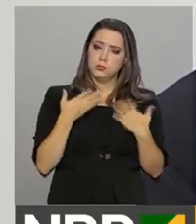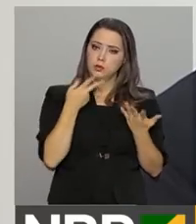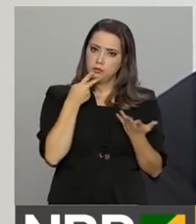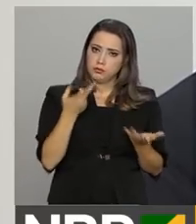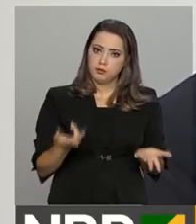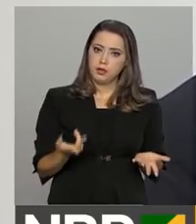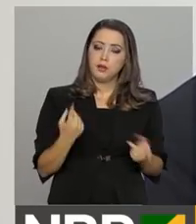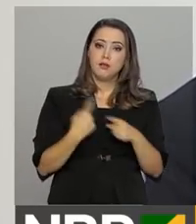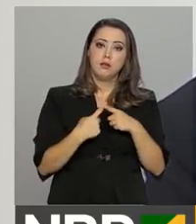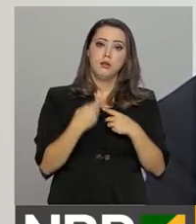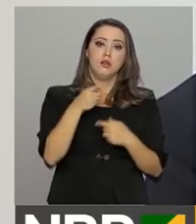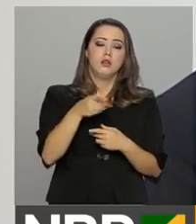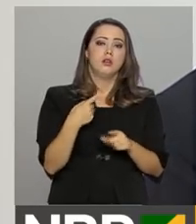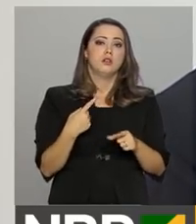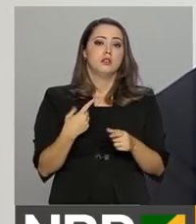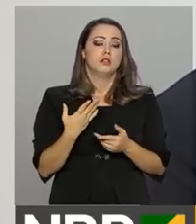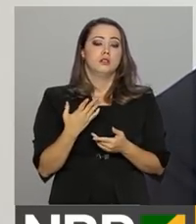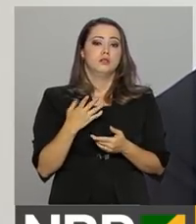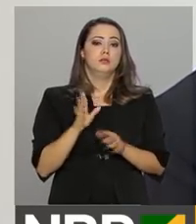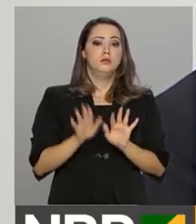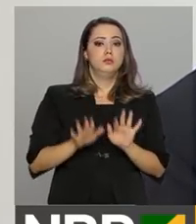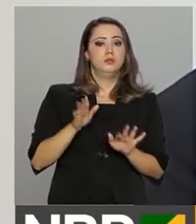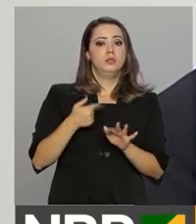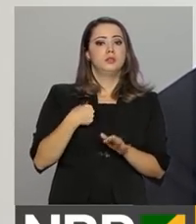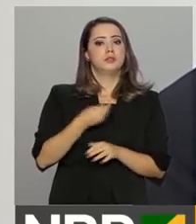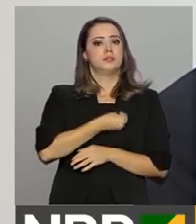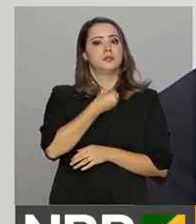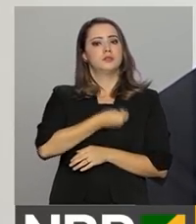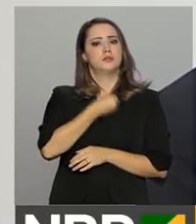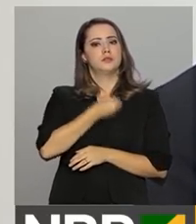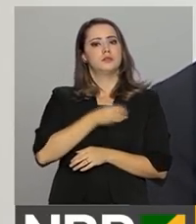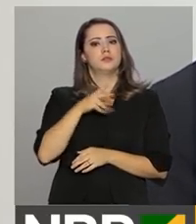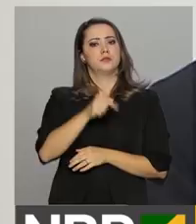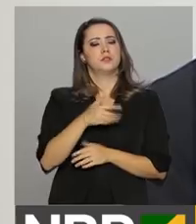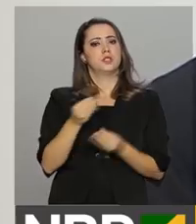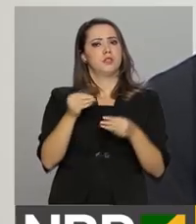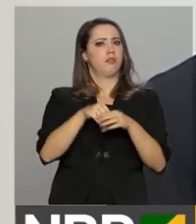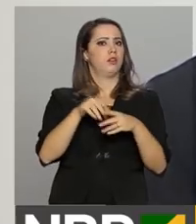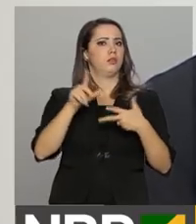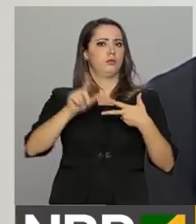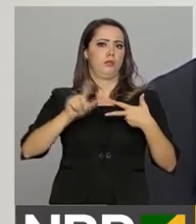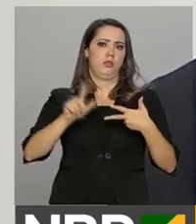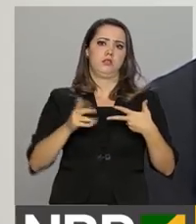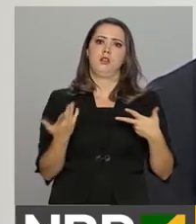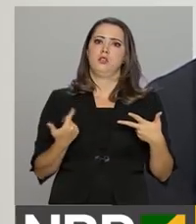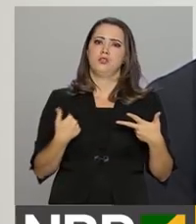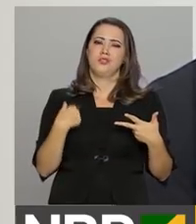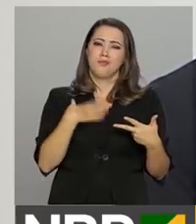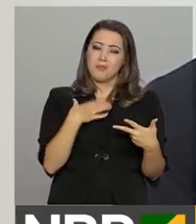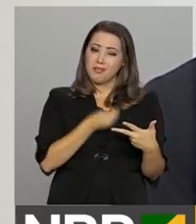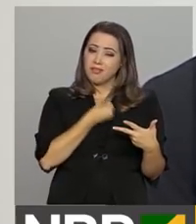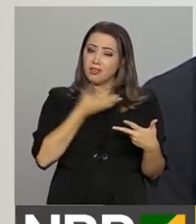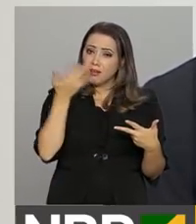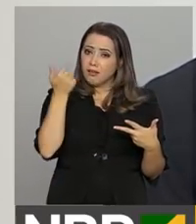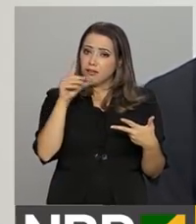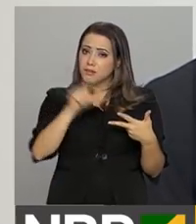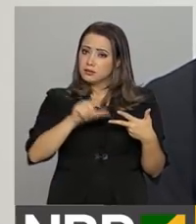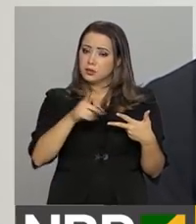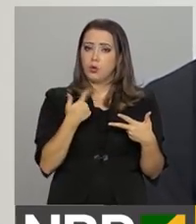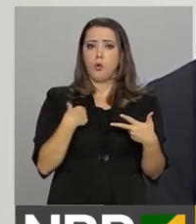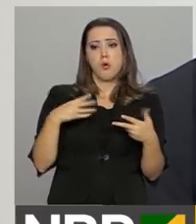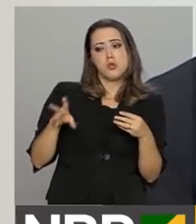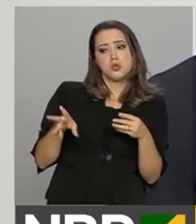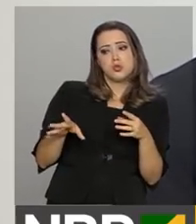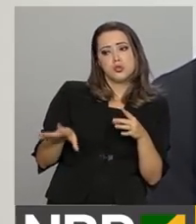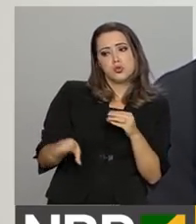pela circunstância de haver feito minha vida praticamente legislativo né é o legislativo hoje não é um apêndice do poder